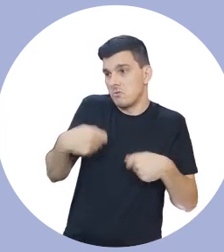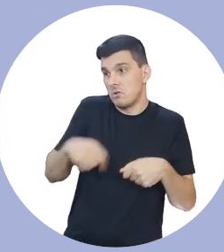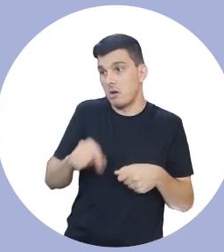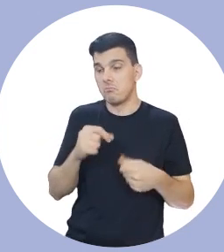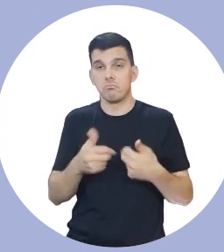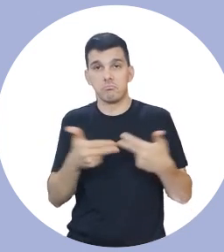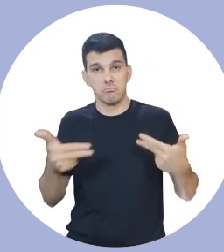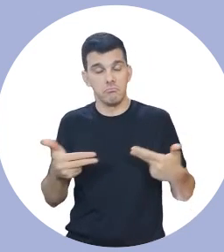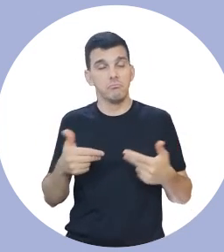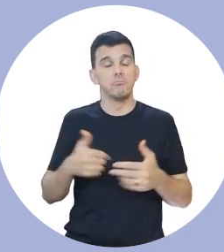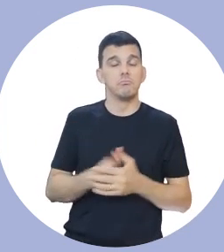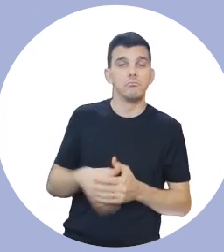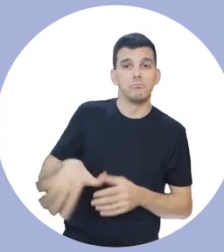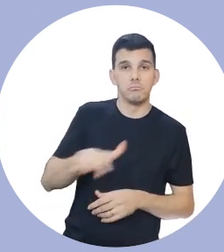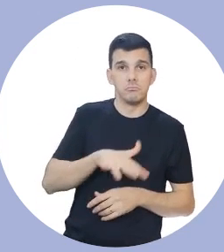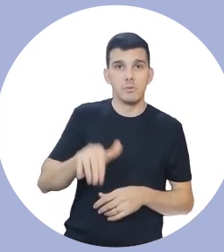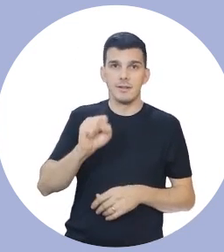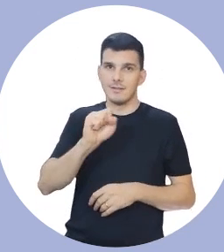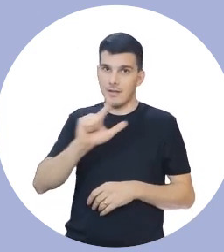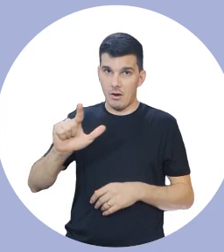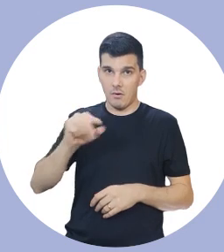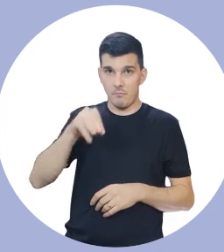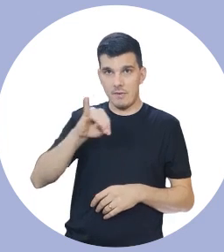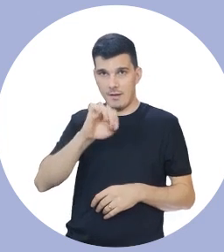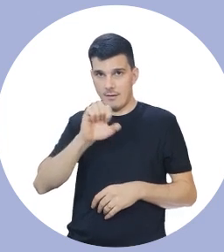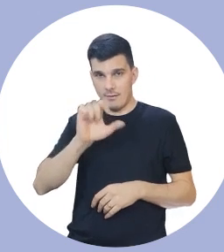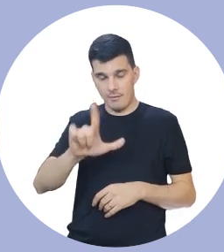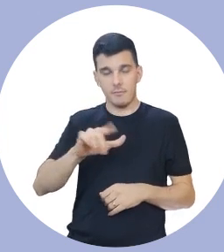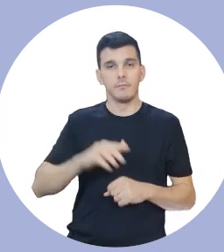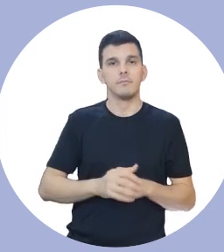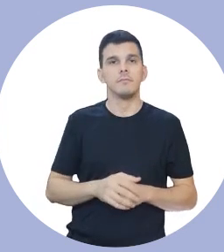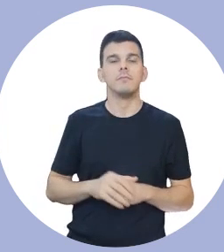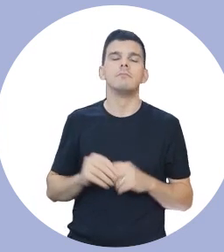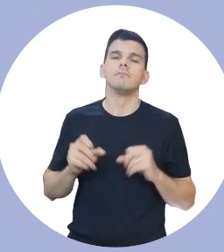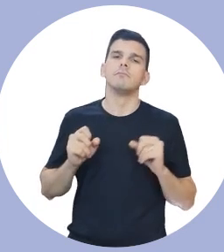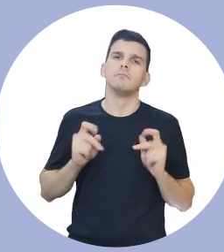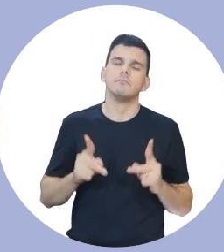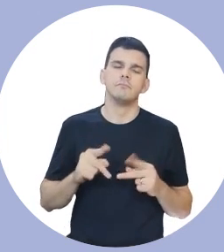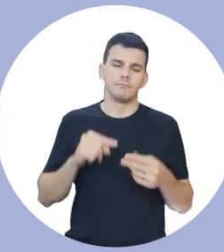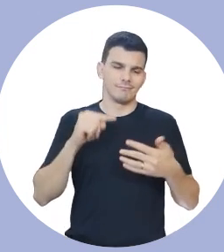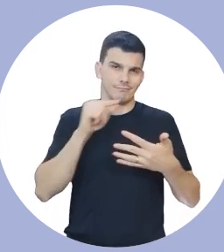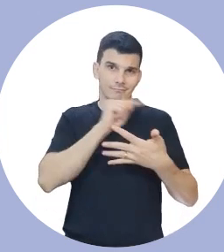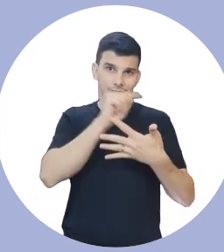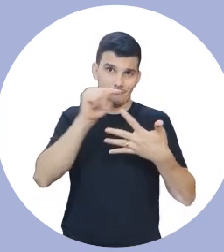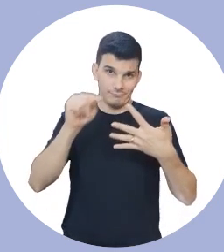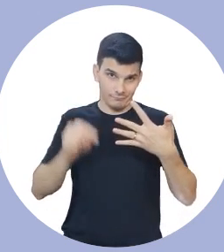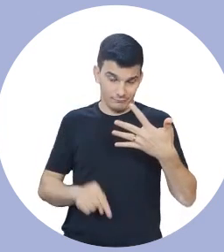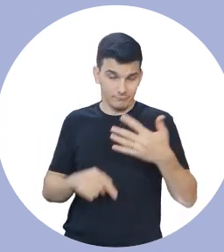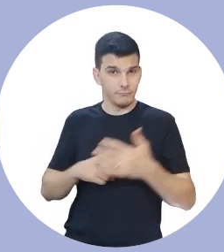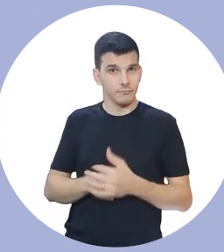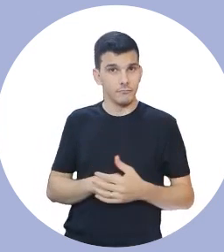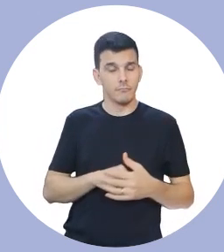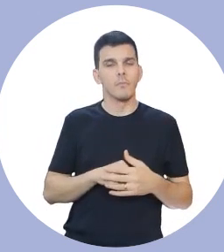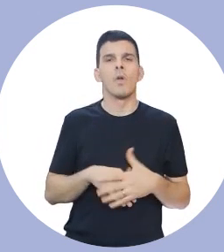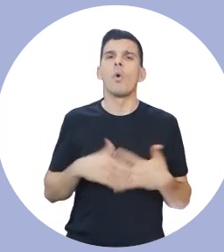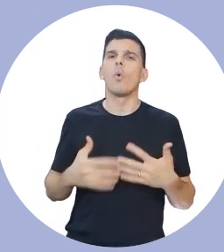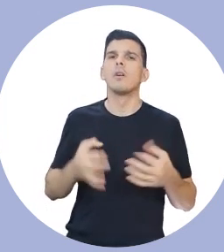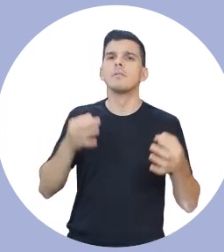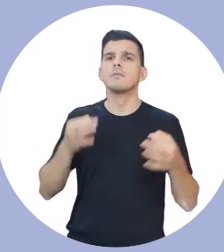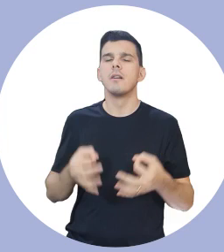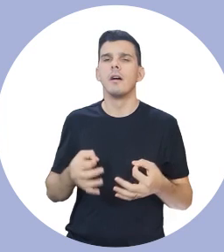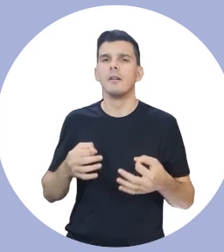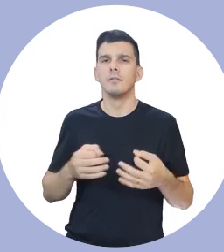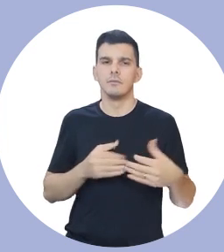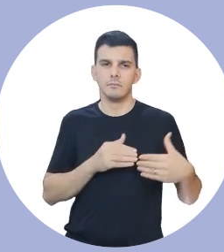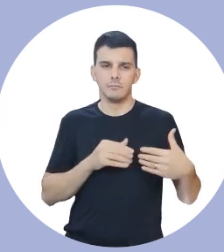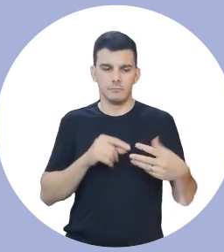ser necessária a adição da quantidade conveniente de sais minerais após o processo. Tá. Levando em consideração essas três etapas, quais